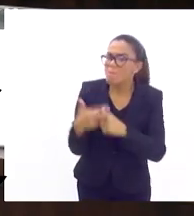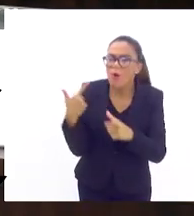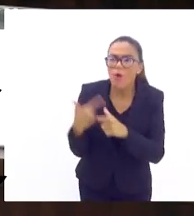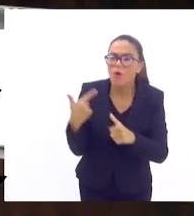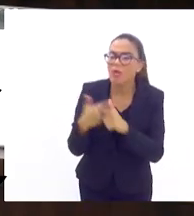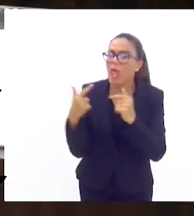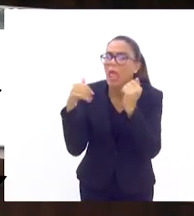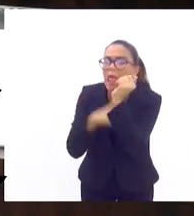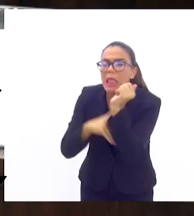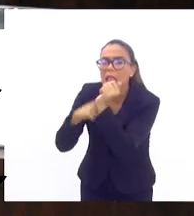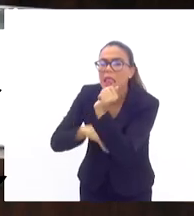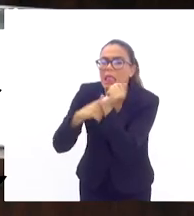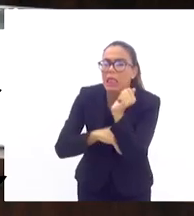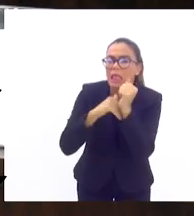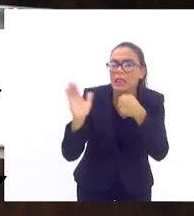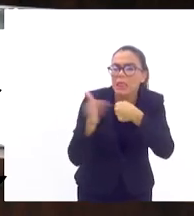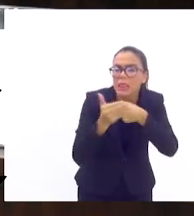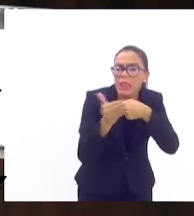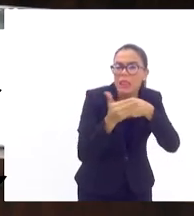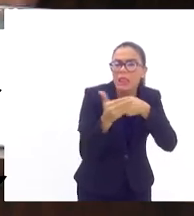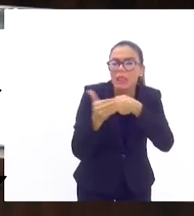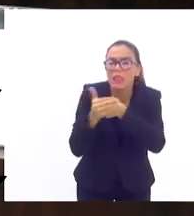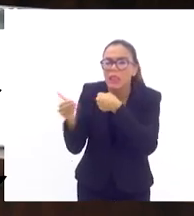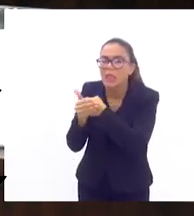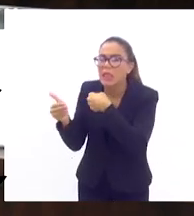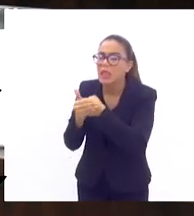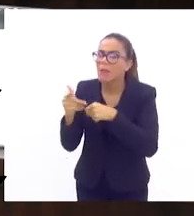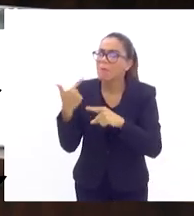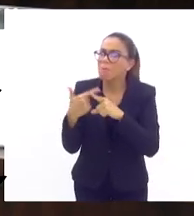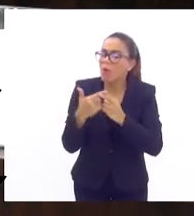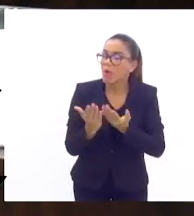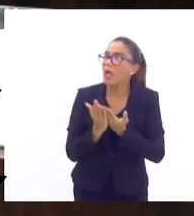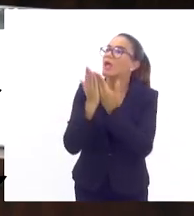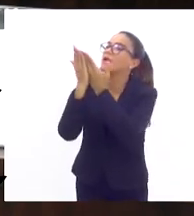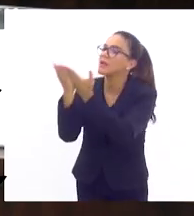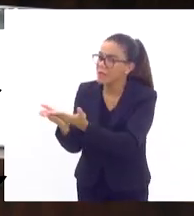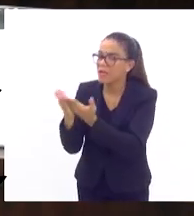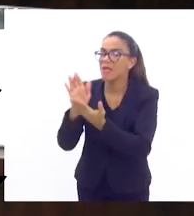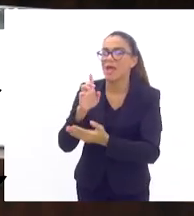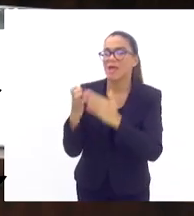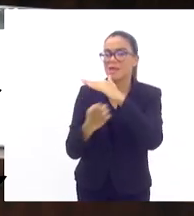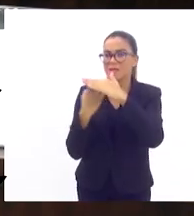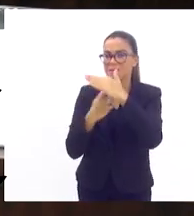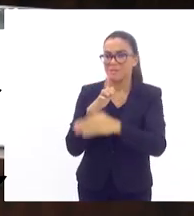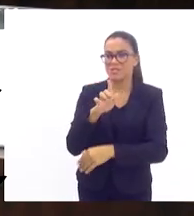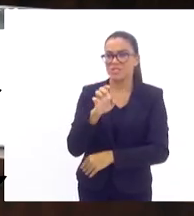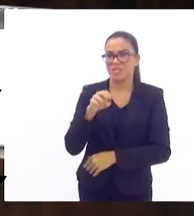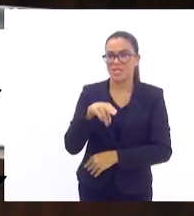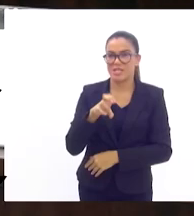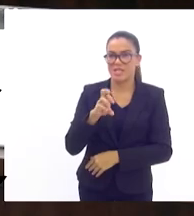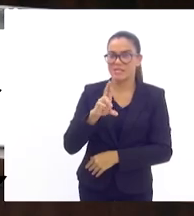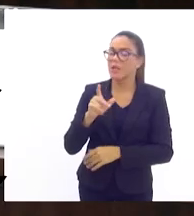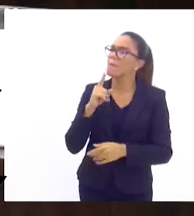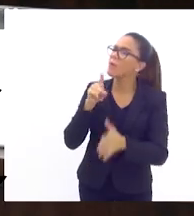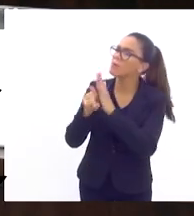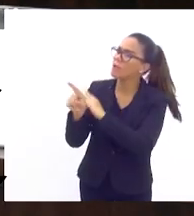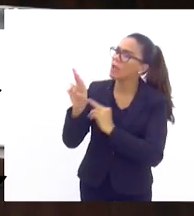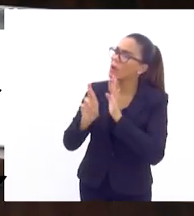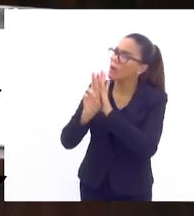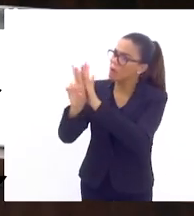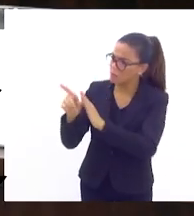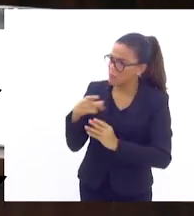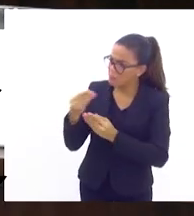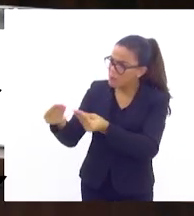tão misterioso? Por que foi encaminhada a Genésia? Eu pergunto ao representante da Genésia. Você trouxe